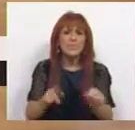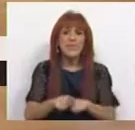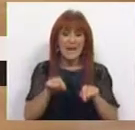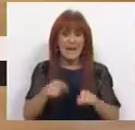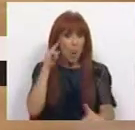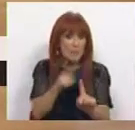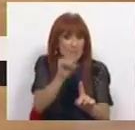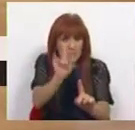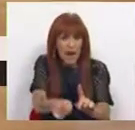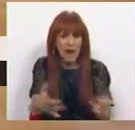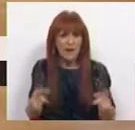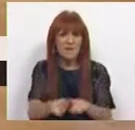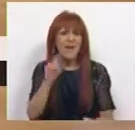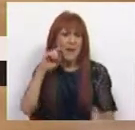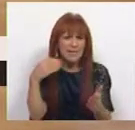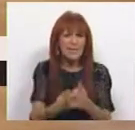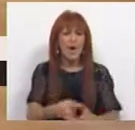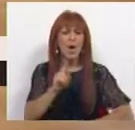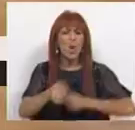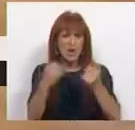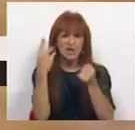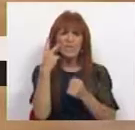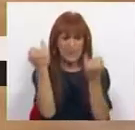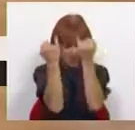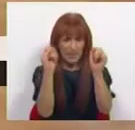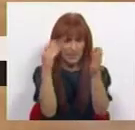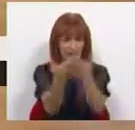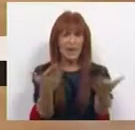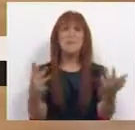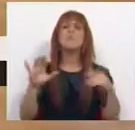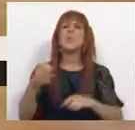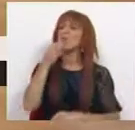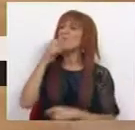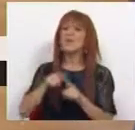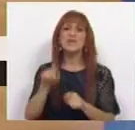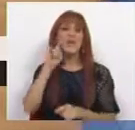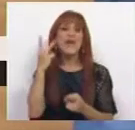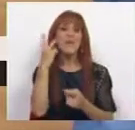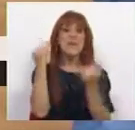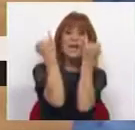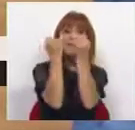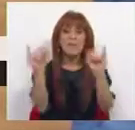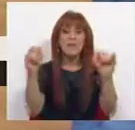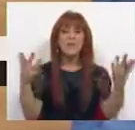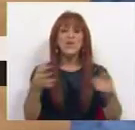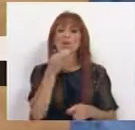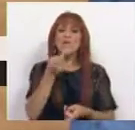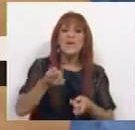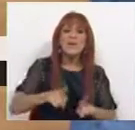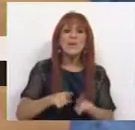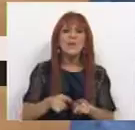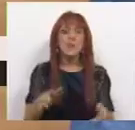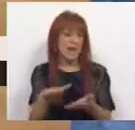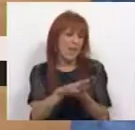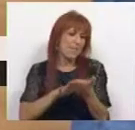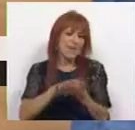e com este objetivo, de garantir justamente uma vida independente. Mas quando falamos da garantia de uma vida independente, falamos também,